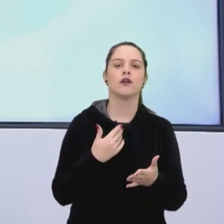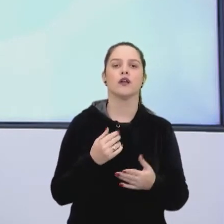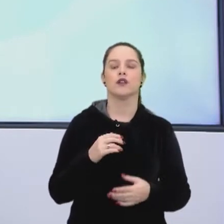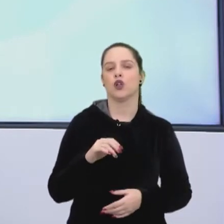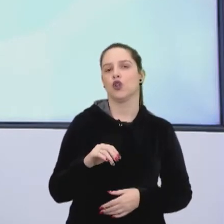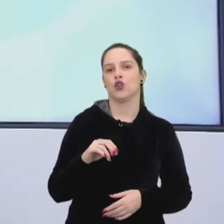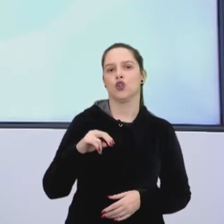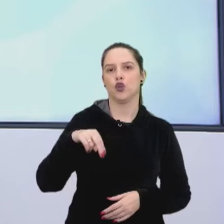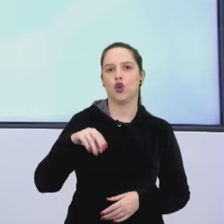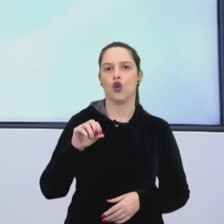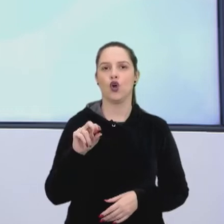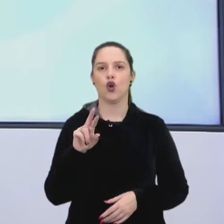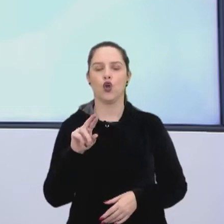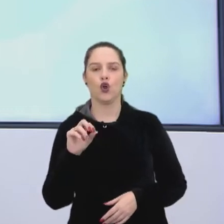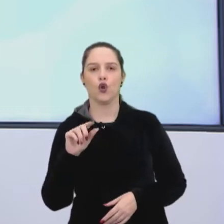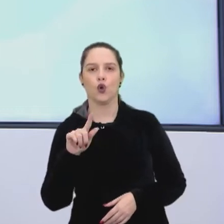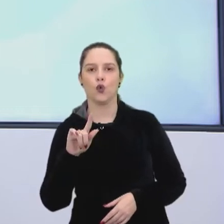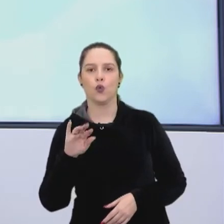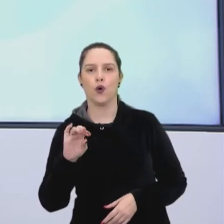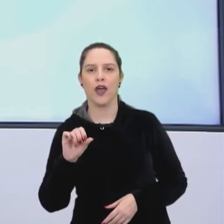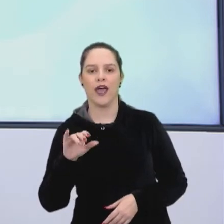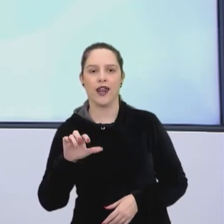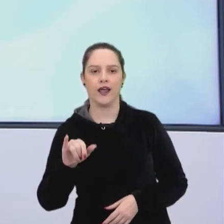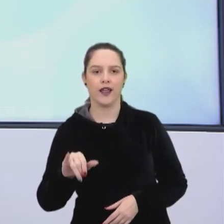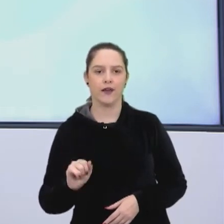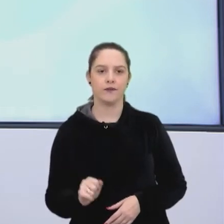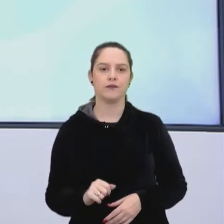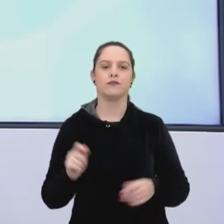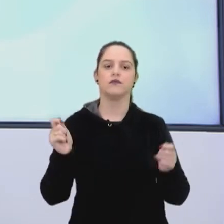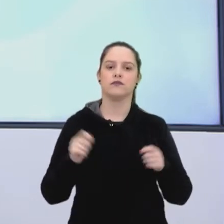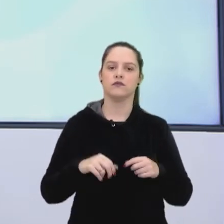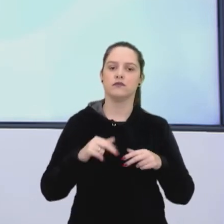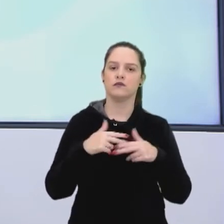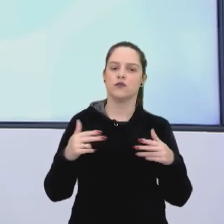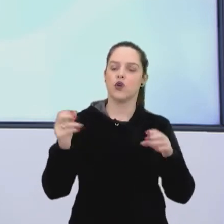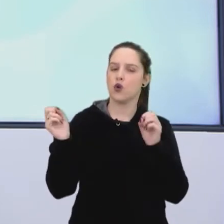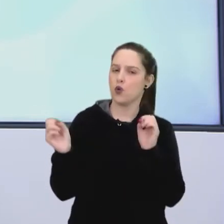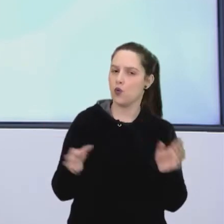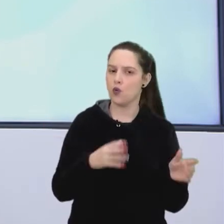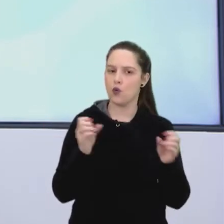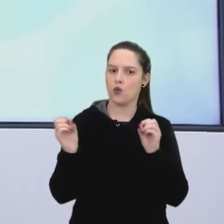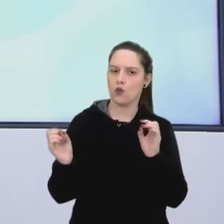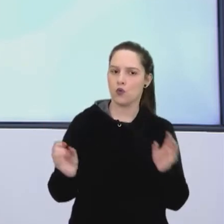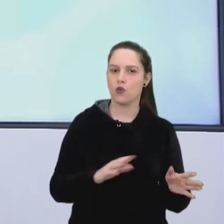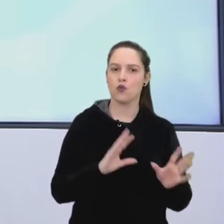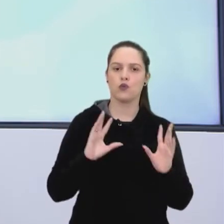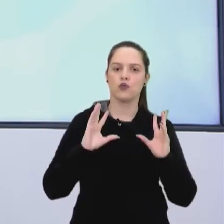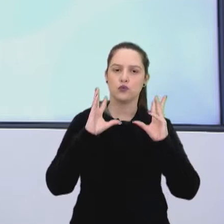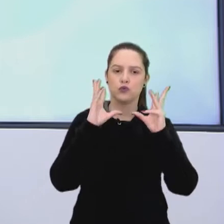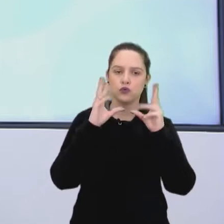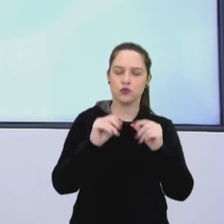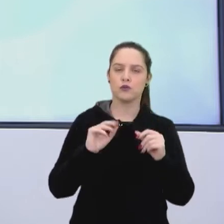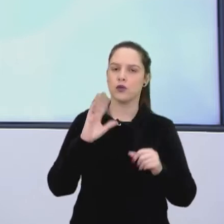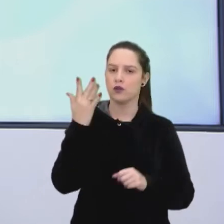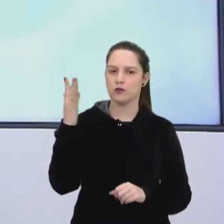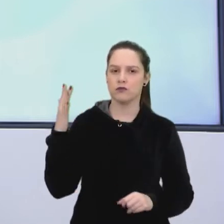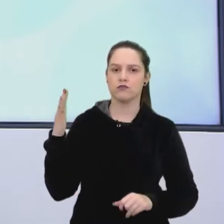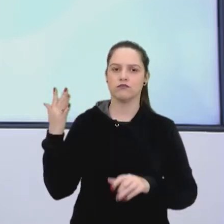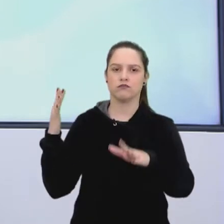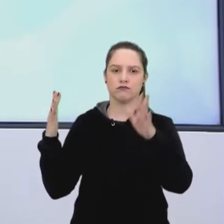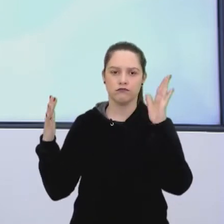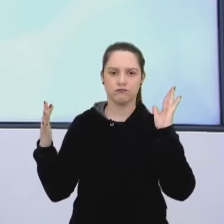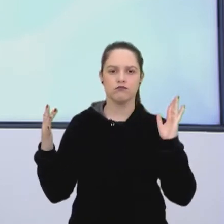que ela é a Gro Harlem Brundtland, né, da Comissão Mundial, né, sobre o Meio Ambiente, aí, que foi